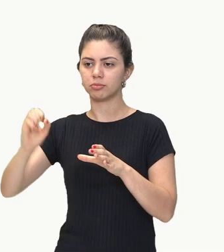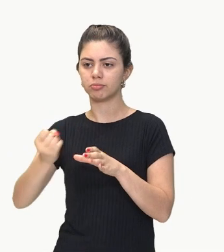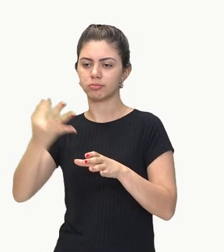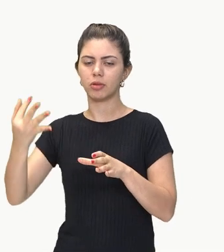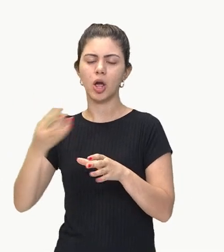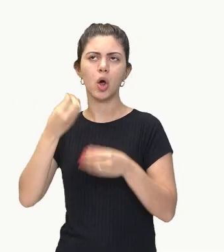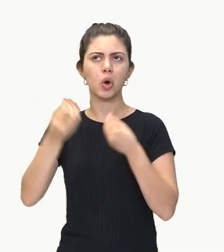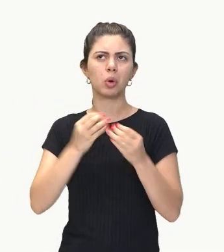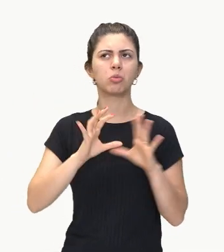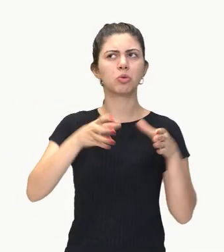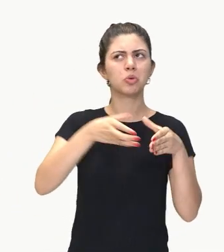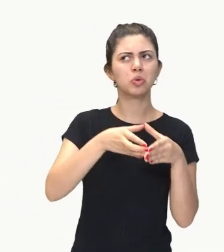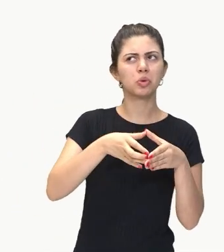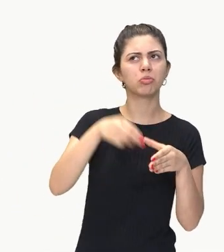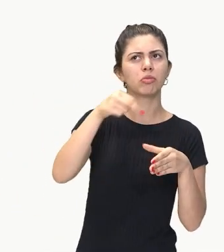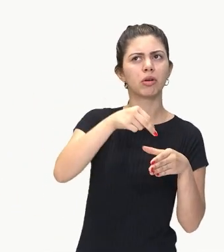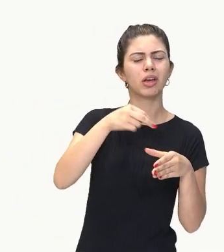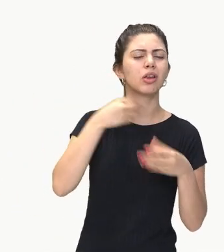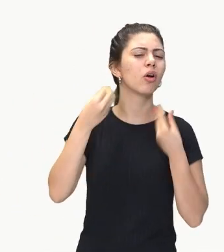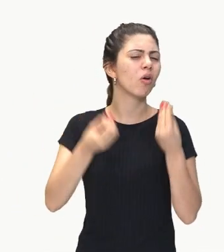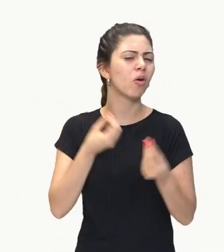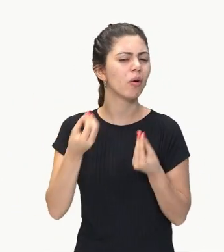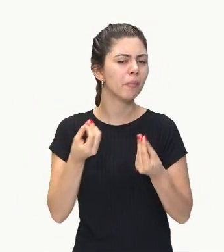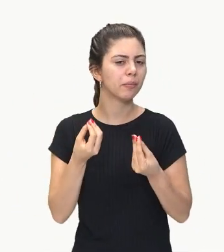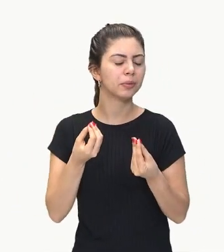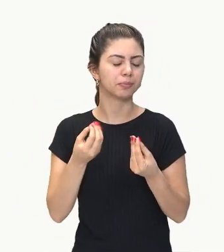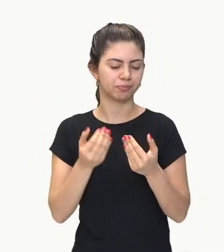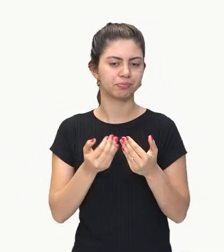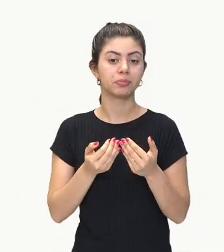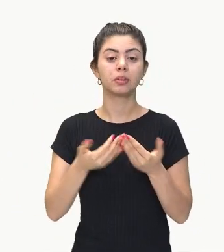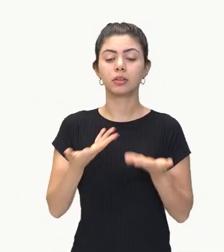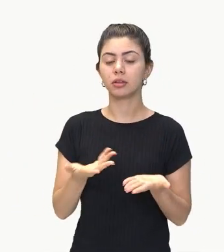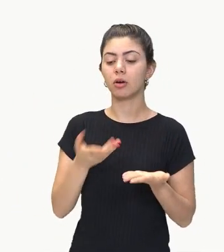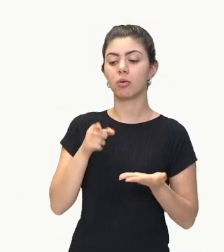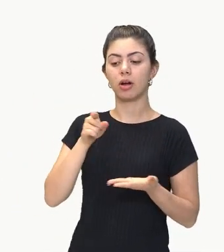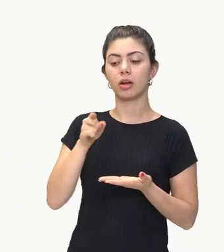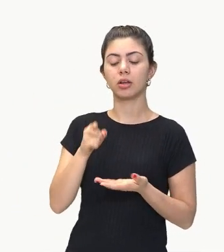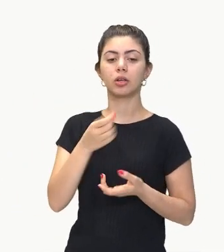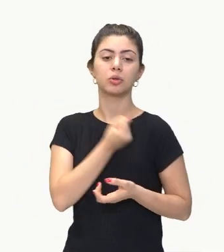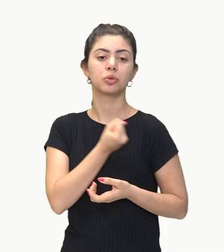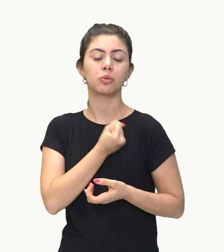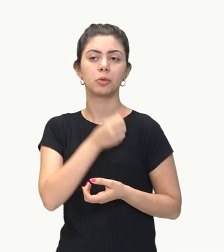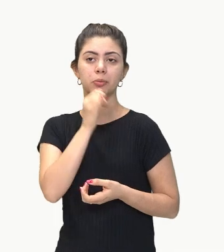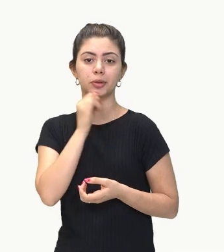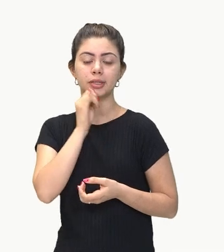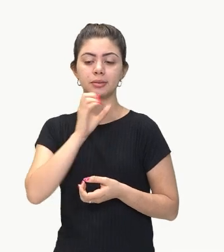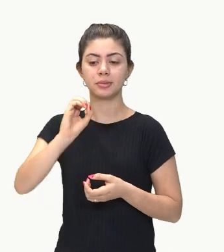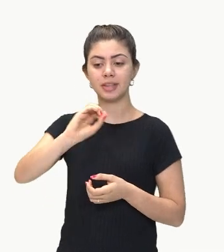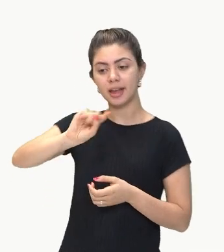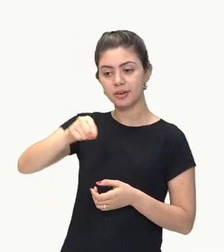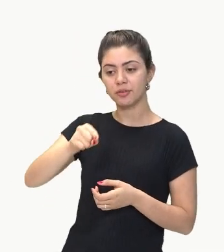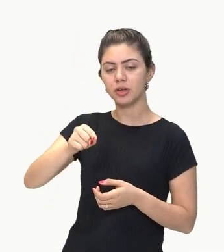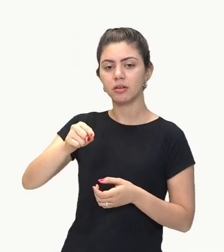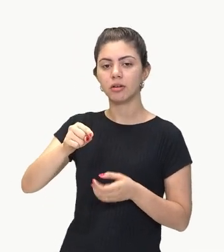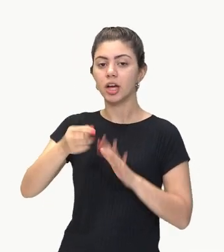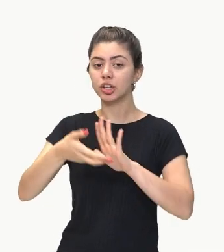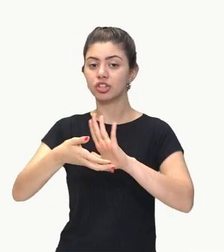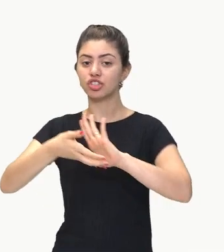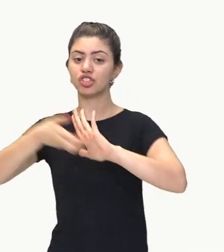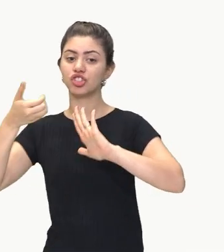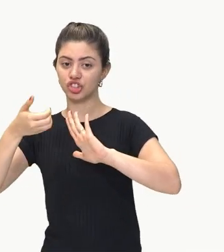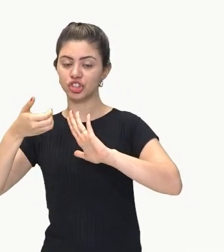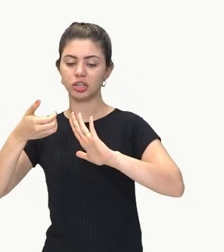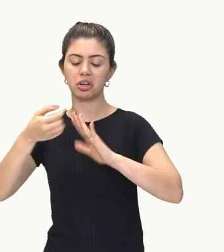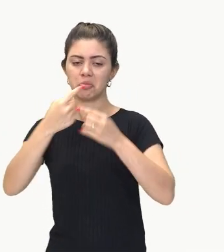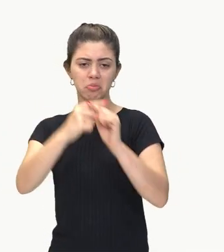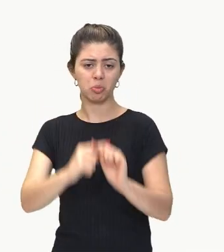assim, professor? Como se fossem números naturais? Como se os números não tivessem a vírgula.